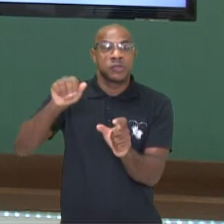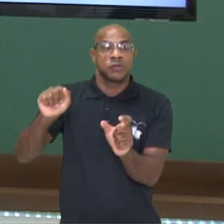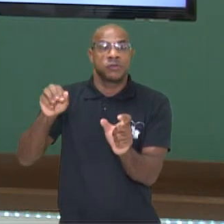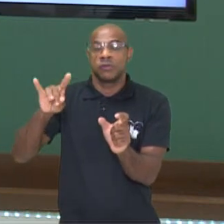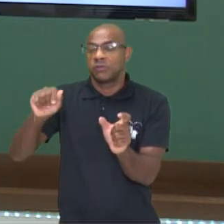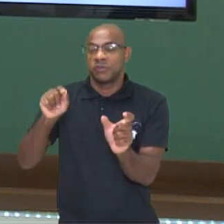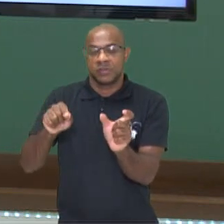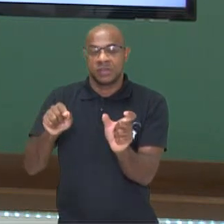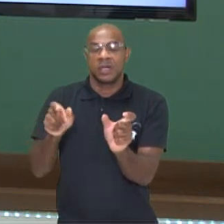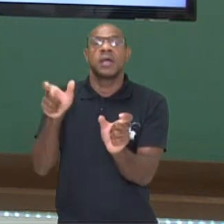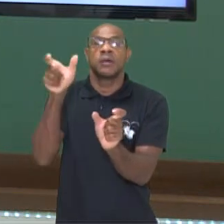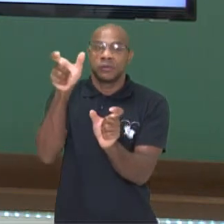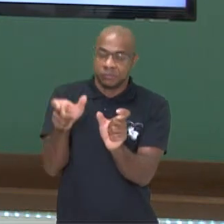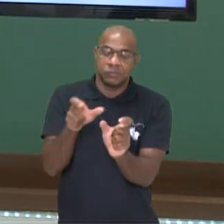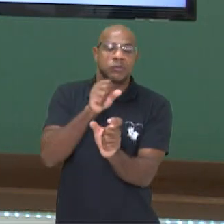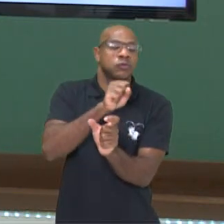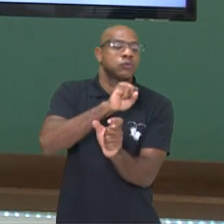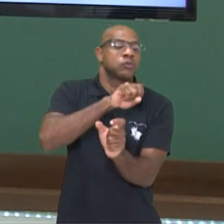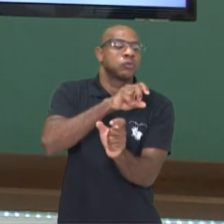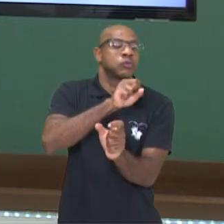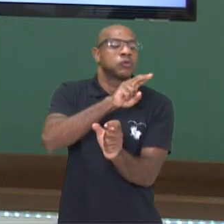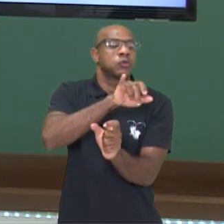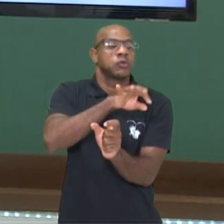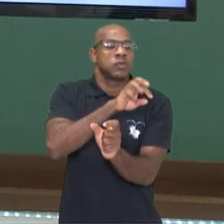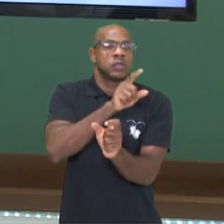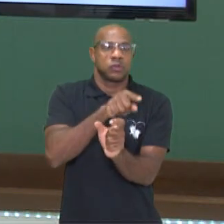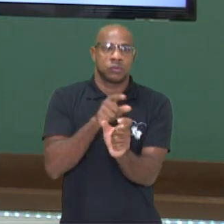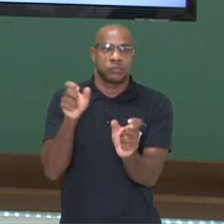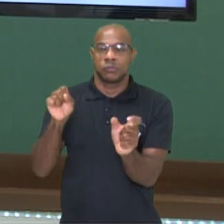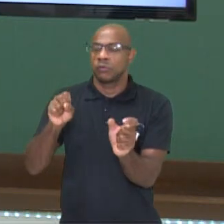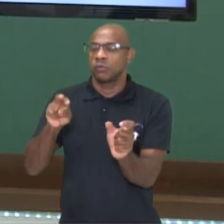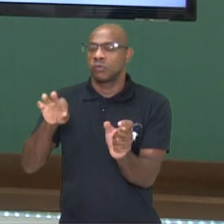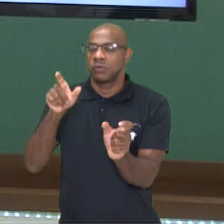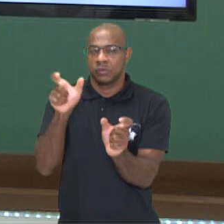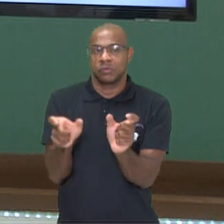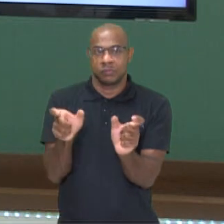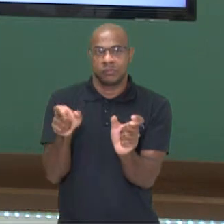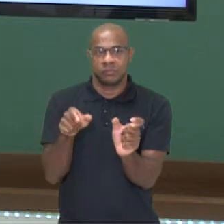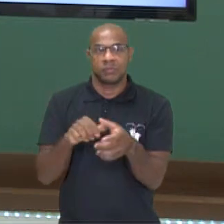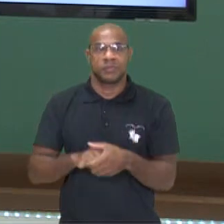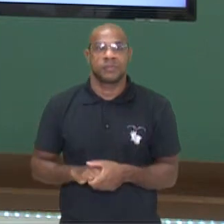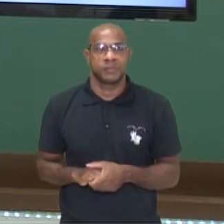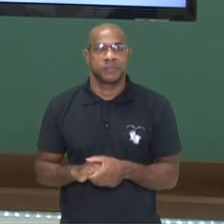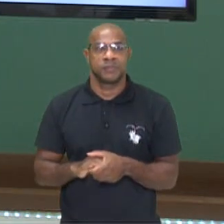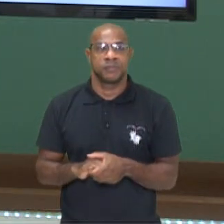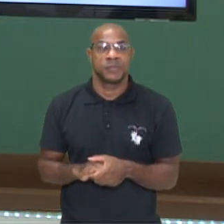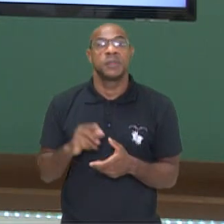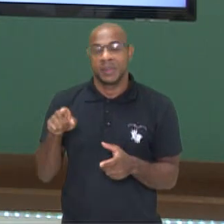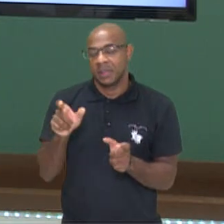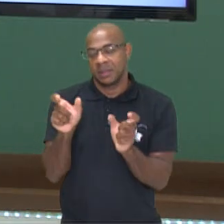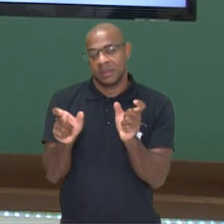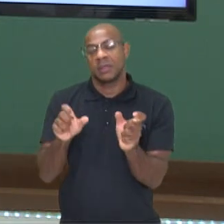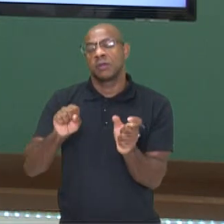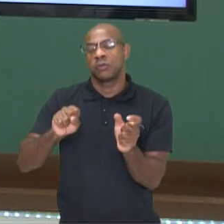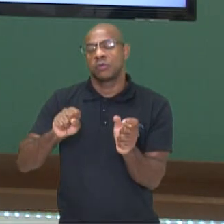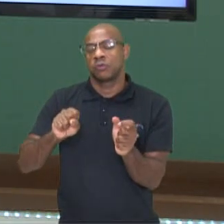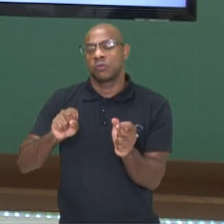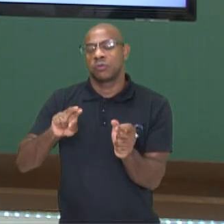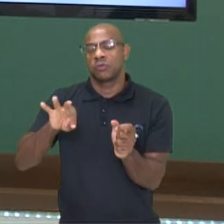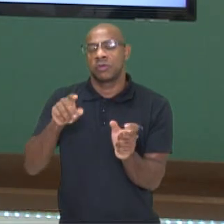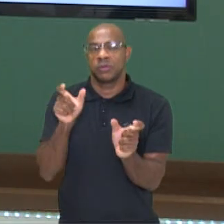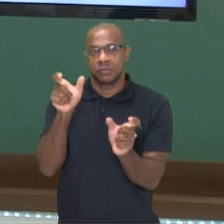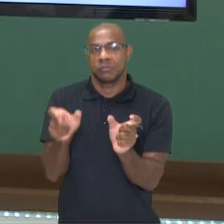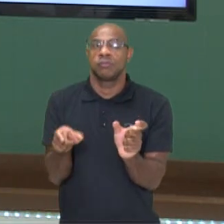dessa oração. O sujeito está pós-posto ao verbo, depois do verbo, mas é sujeito. Então, os dias que